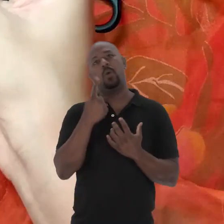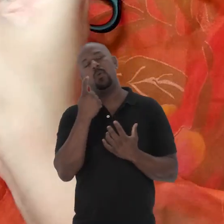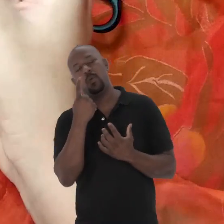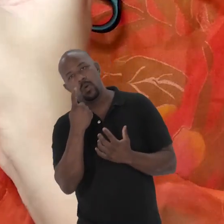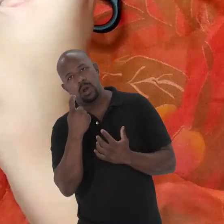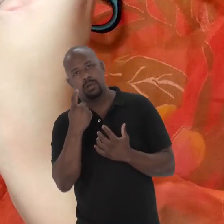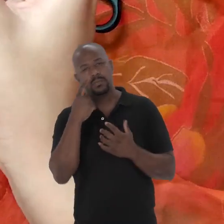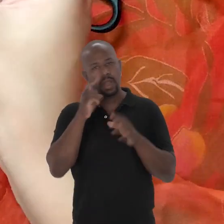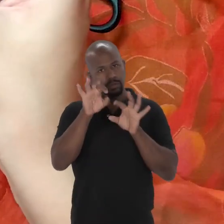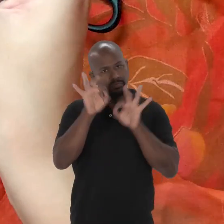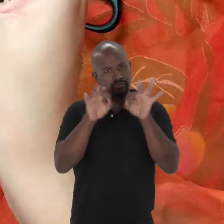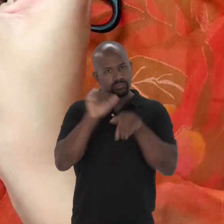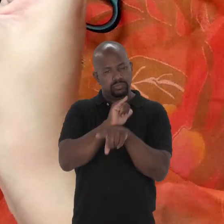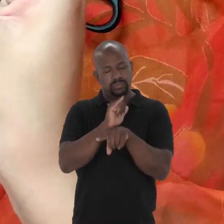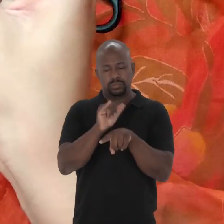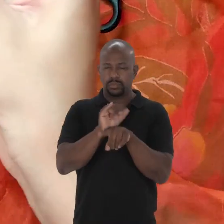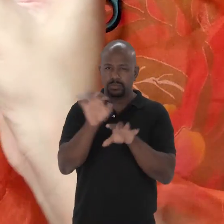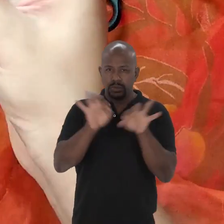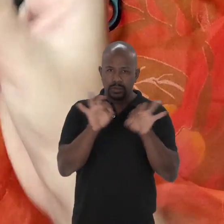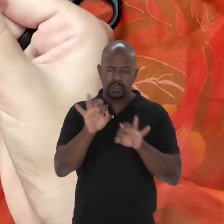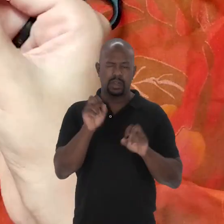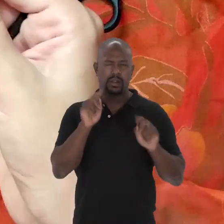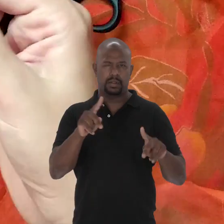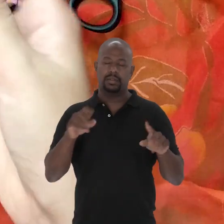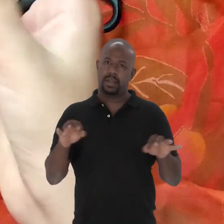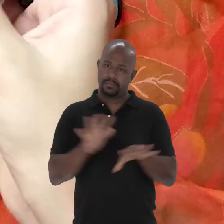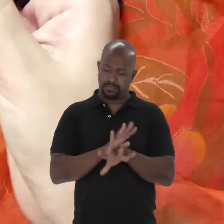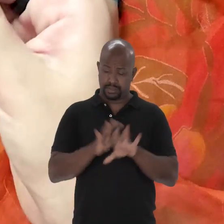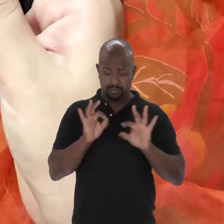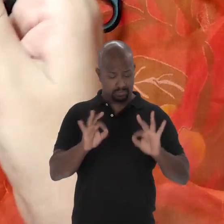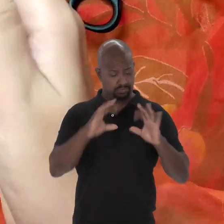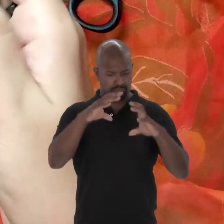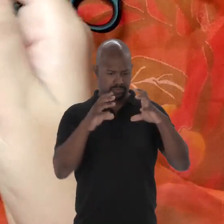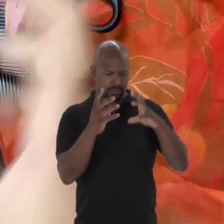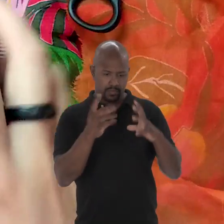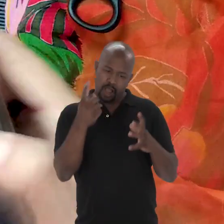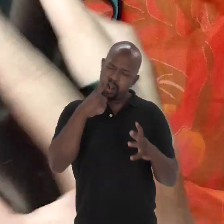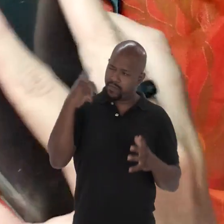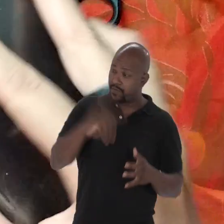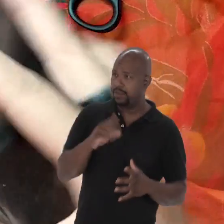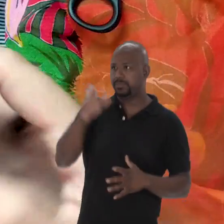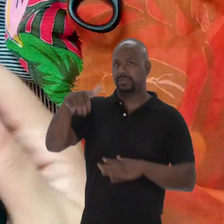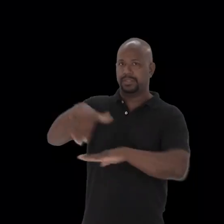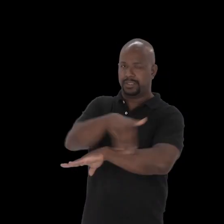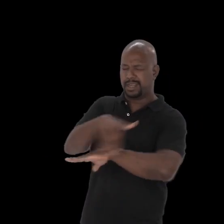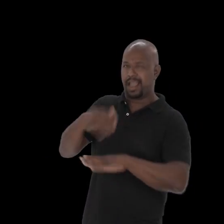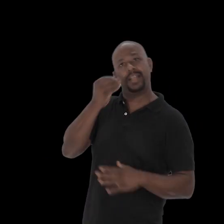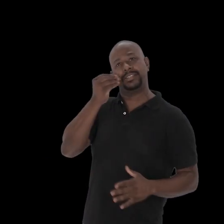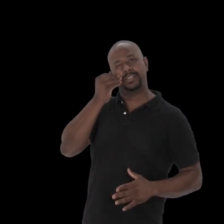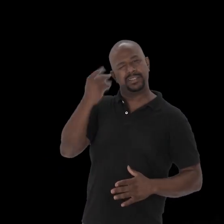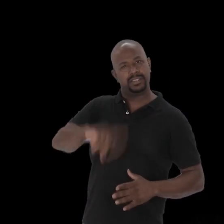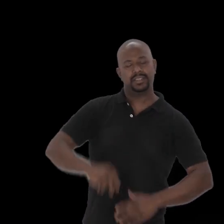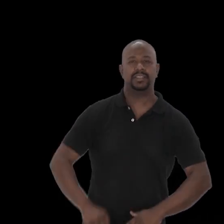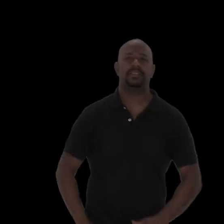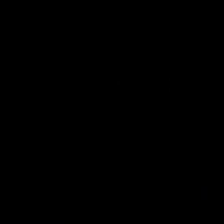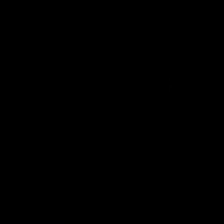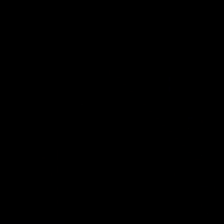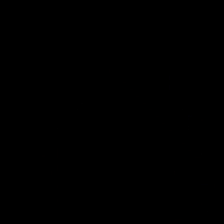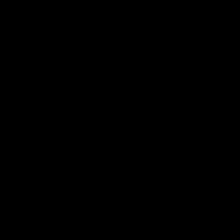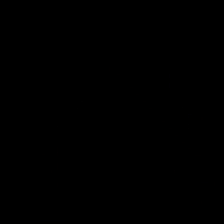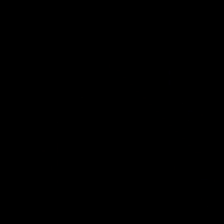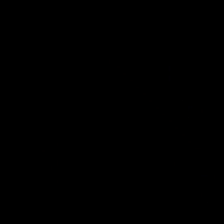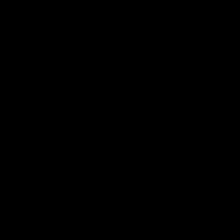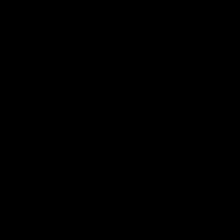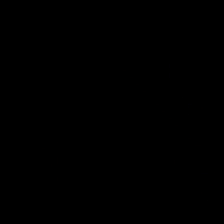câmera. Posiciona aqui. E a recoloca. E pronto, tá preso. Não vai sair. E vamos lá fora agora testar. O céu e parte de um muro com e sem